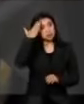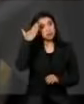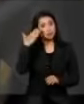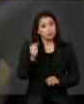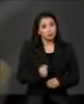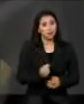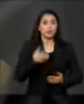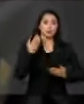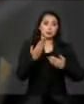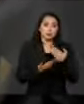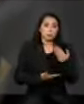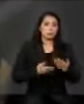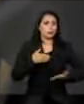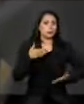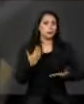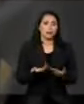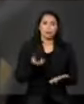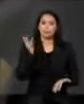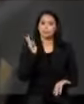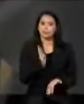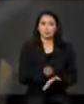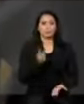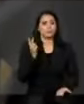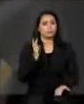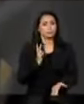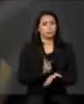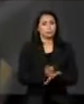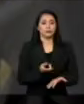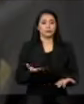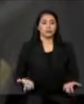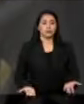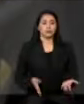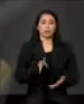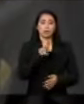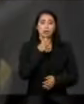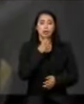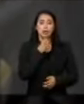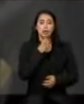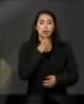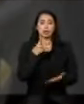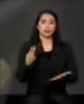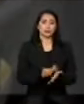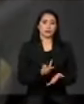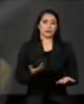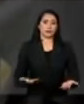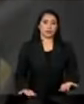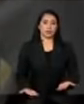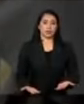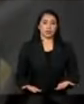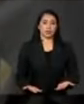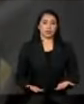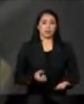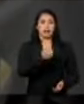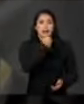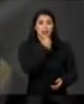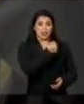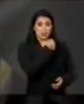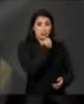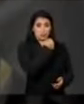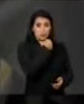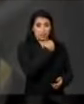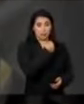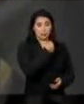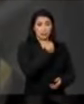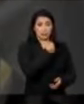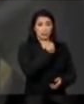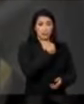em verso e em prosa, o que aqui está se passando. A imprensa diz até, chega ao